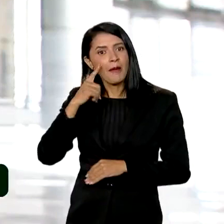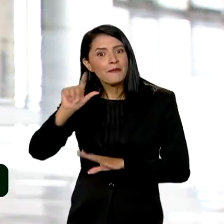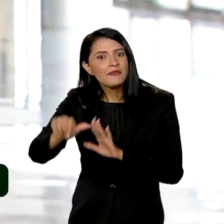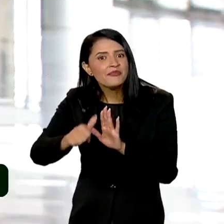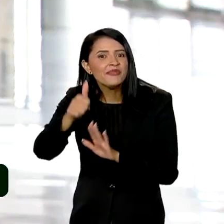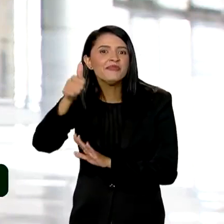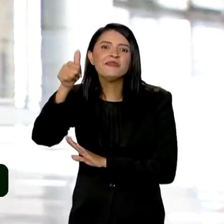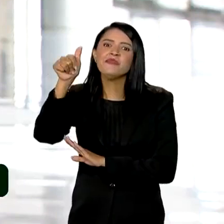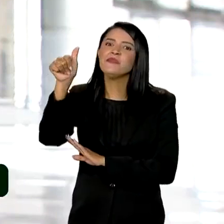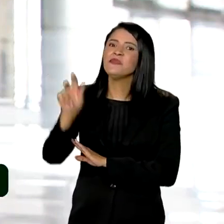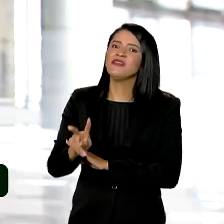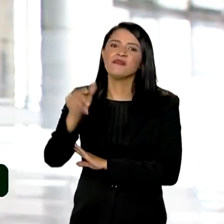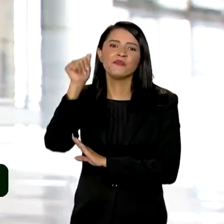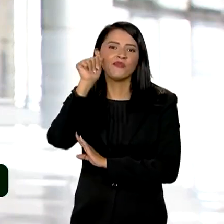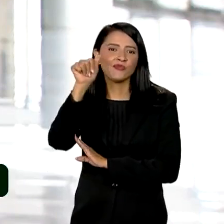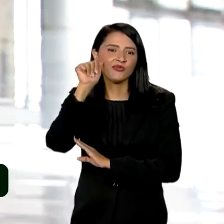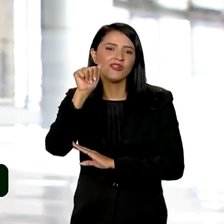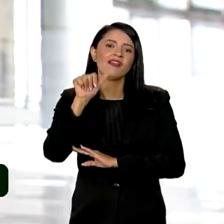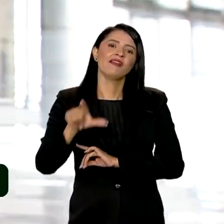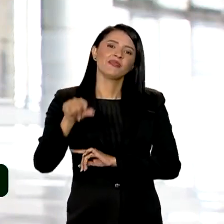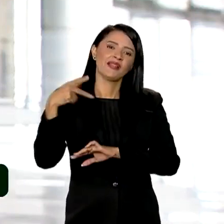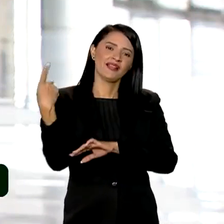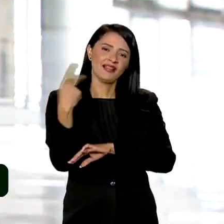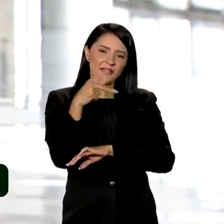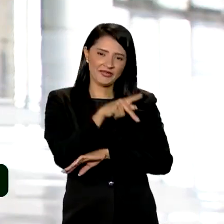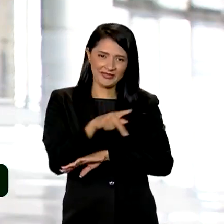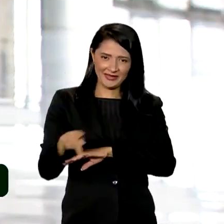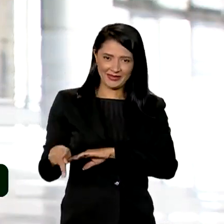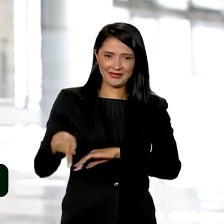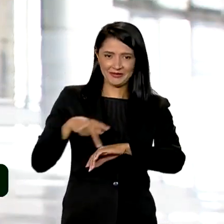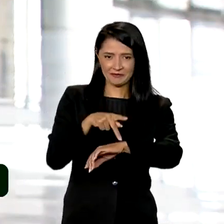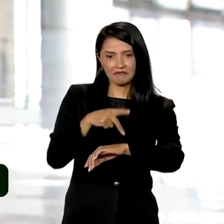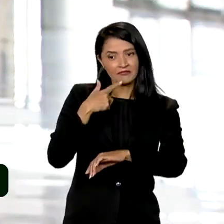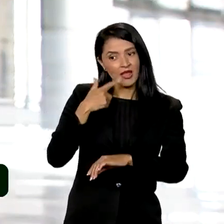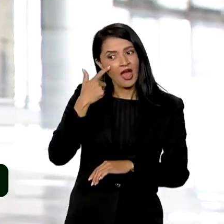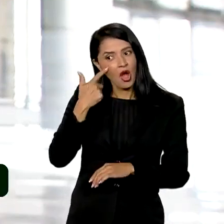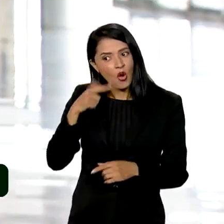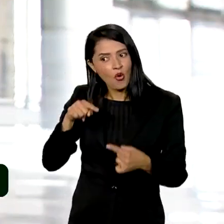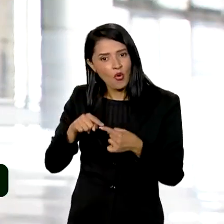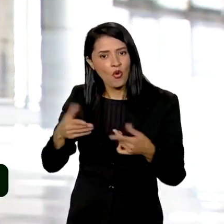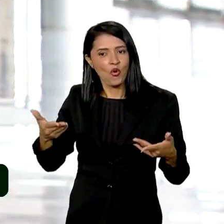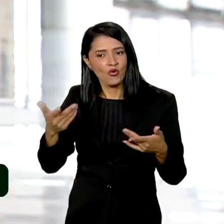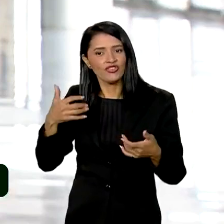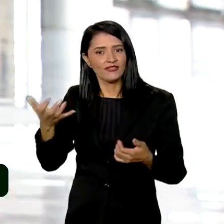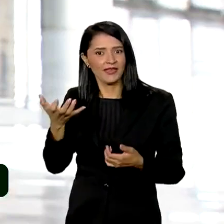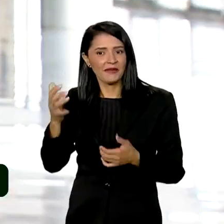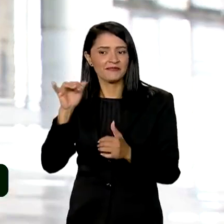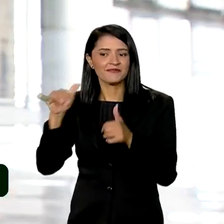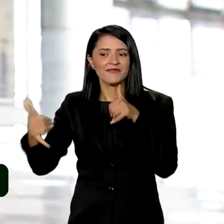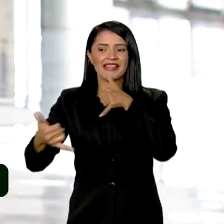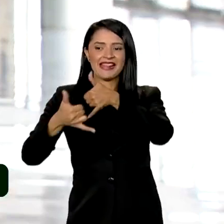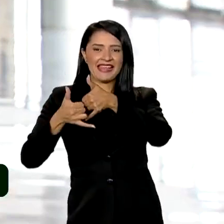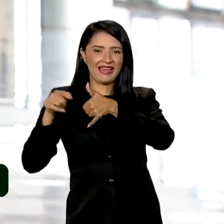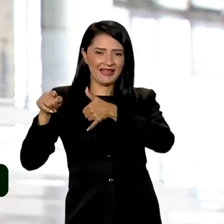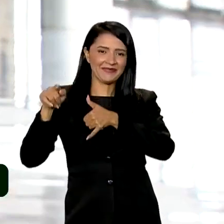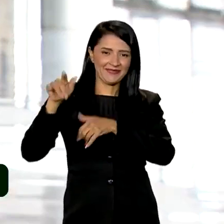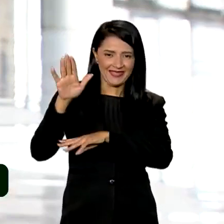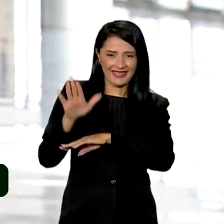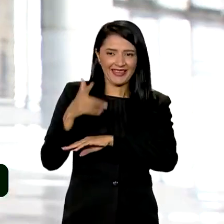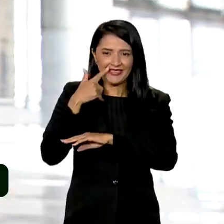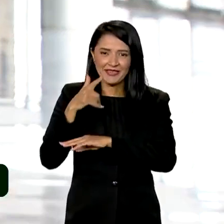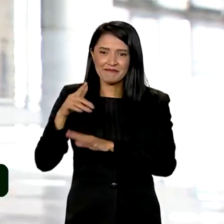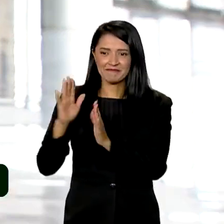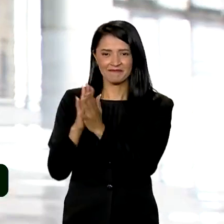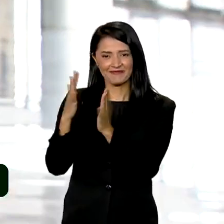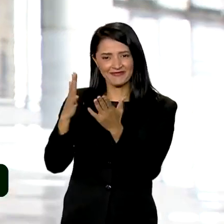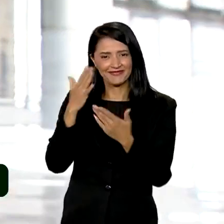mulher eleita para a presidência do país. Lula disse que pretende ligar para ela ainda hoje, no final da tarde, e parabenizou a eleita.